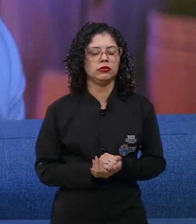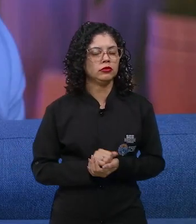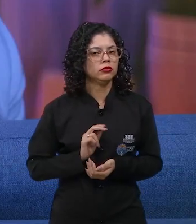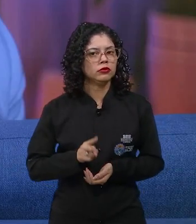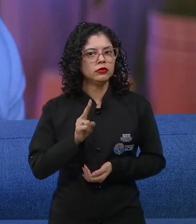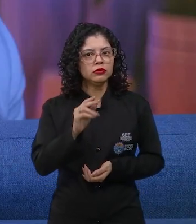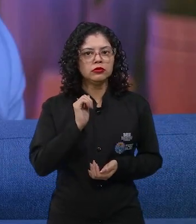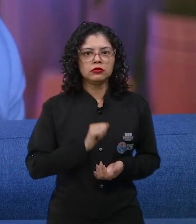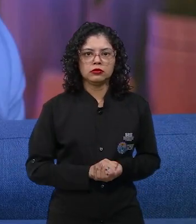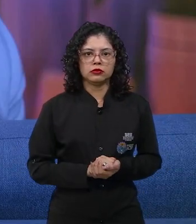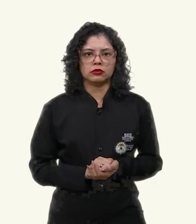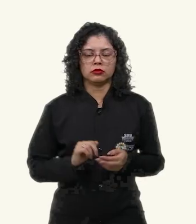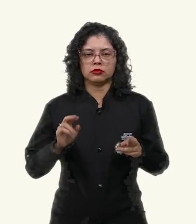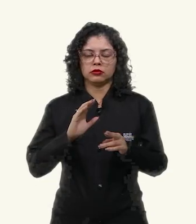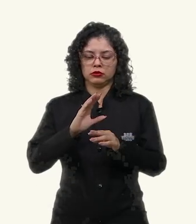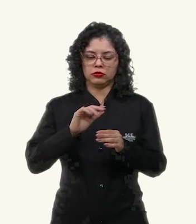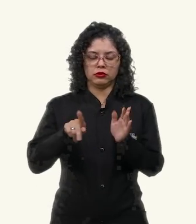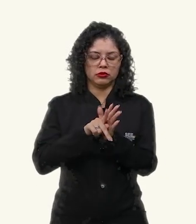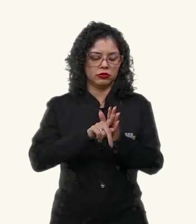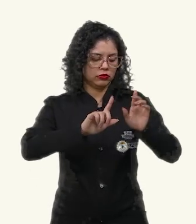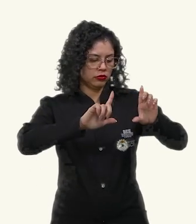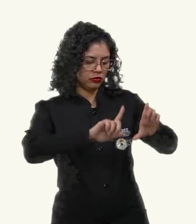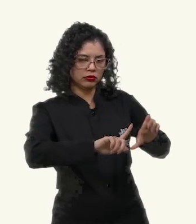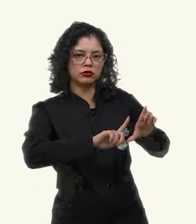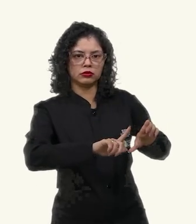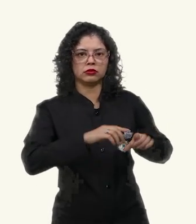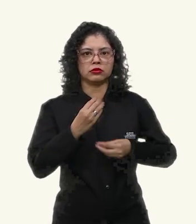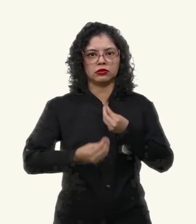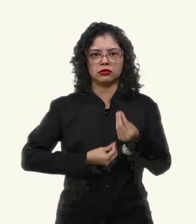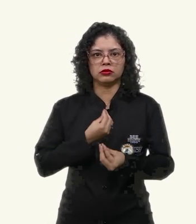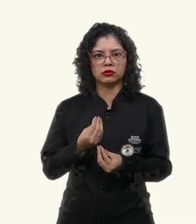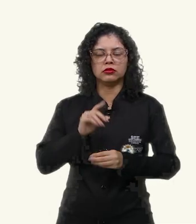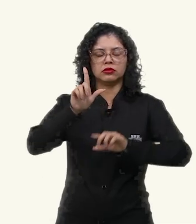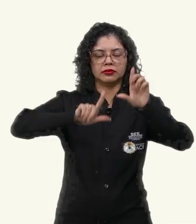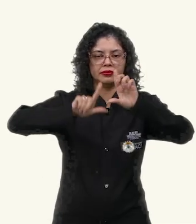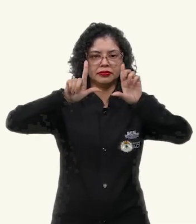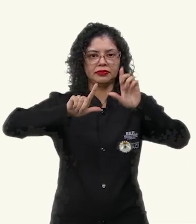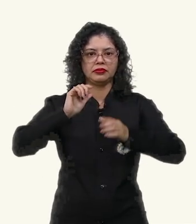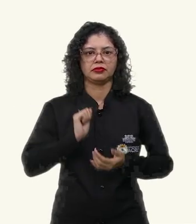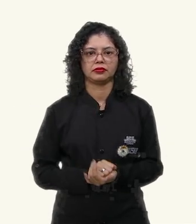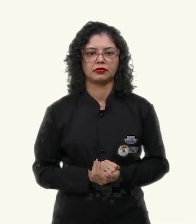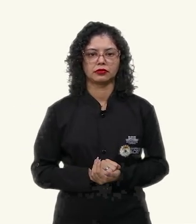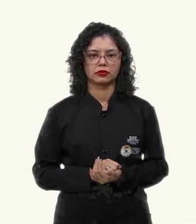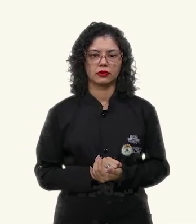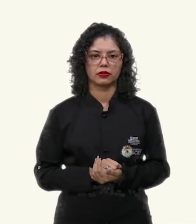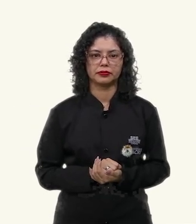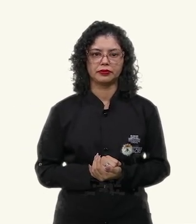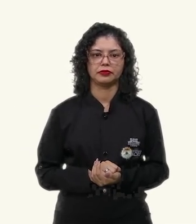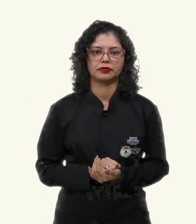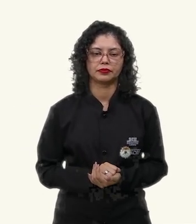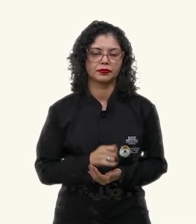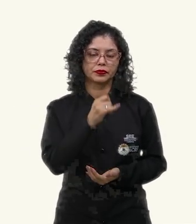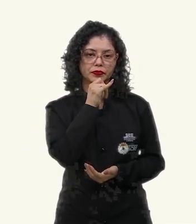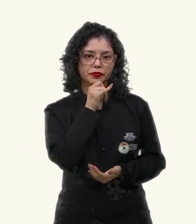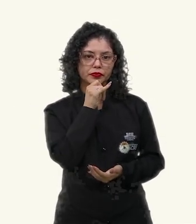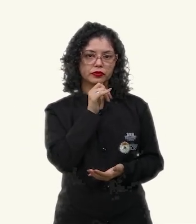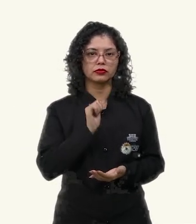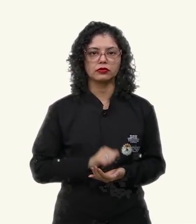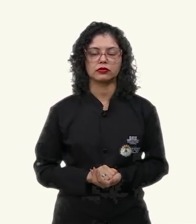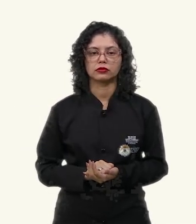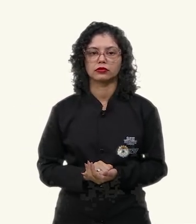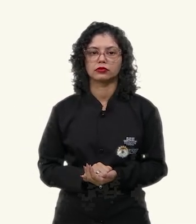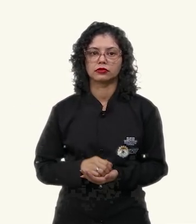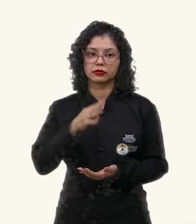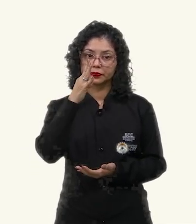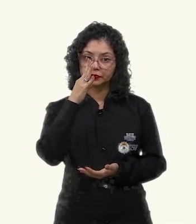os componentes ali da placa, gente. Então, como que funciona a televisão? Olha só. Então, por exemplo, né, vocês que estão